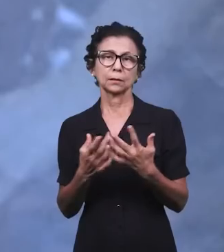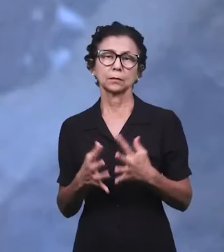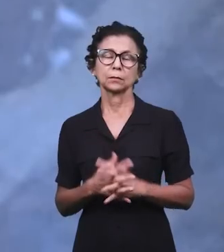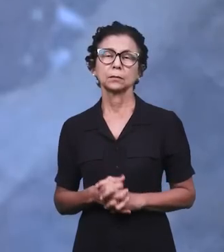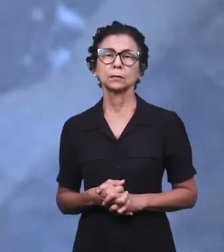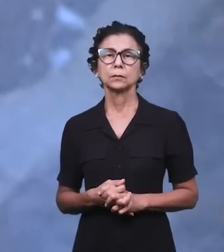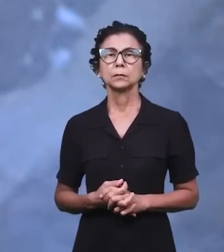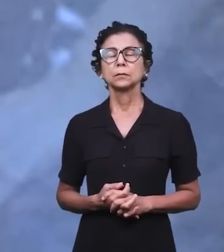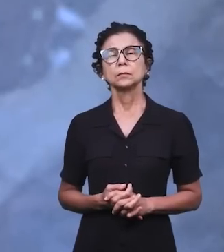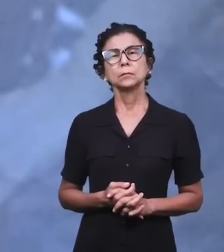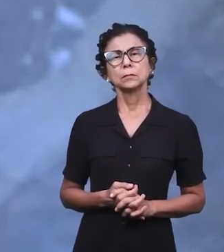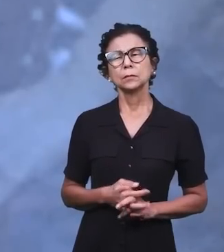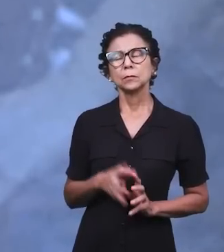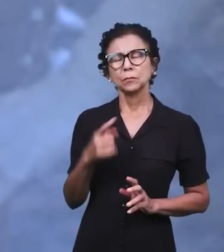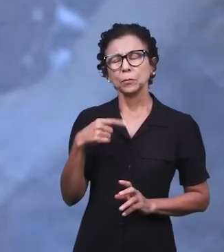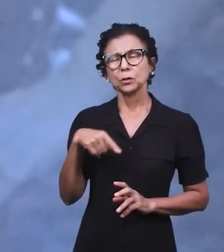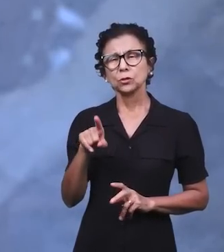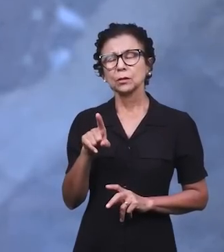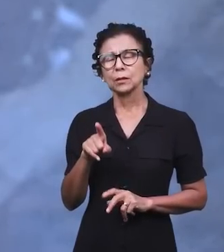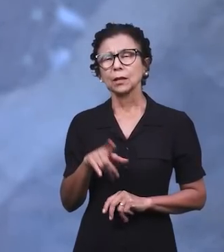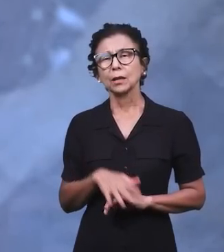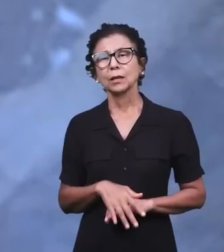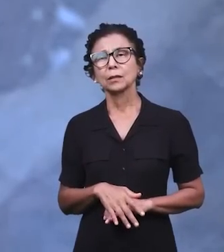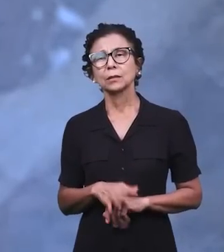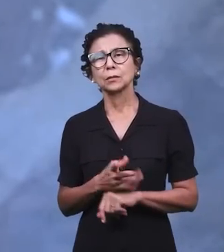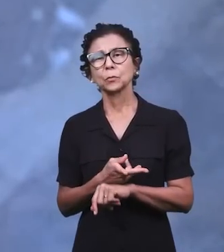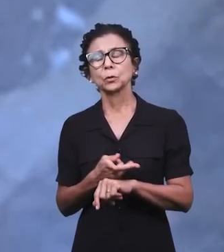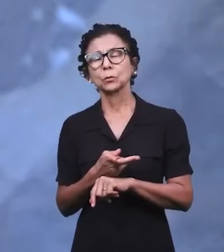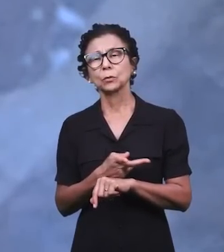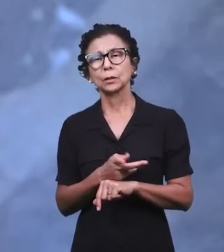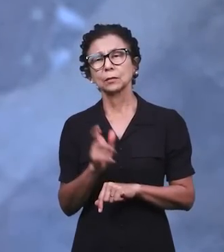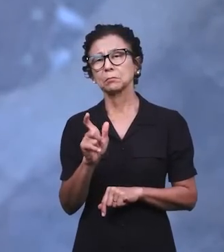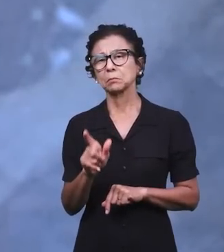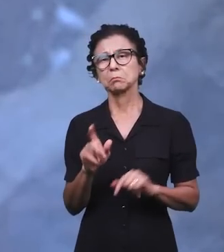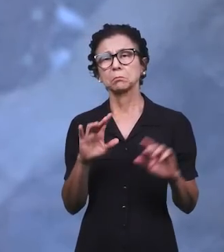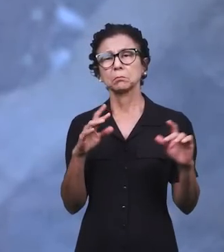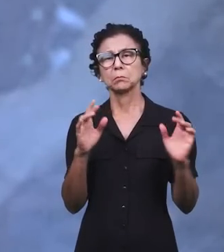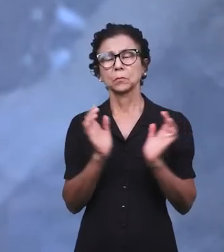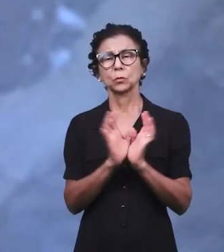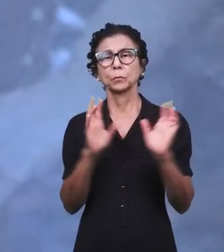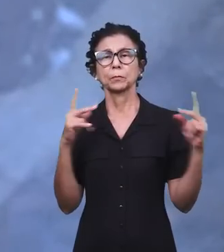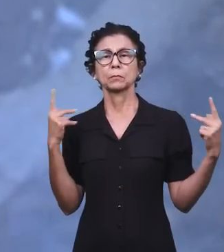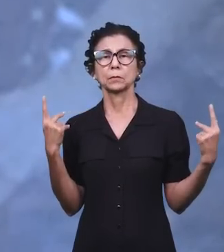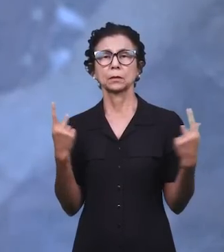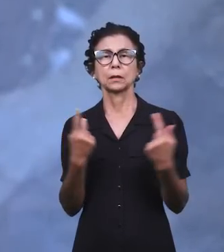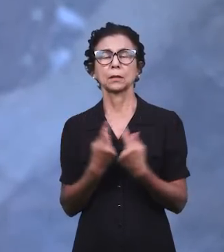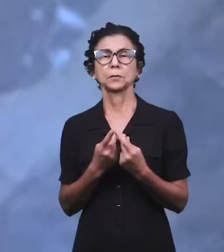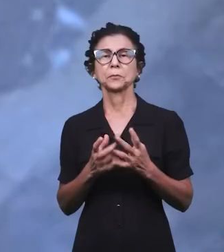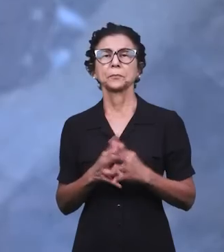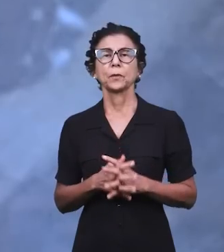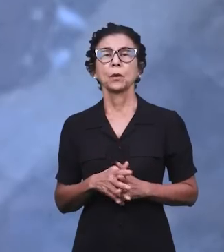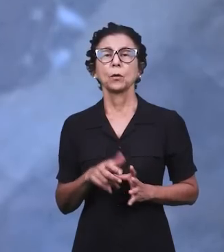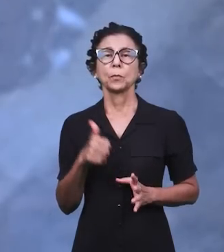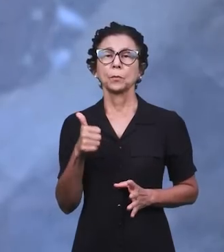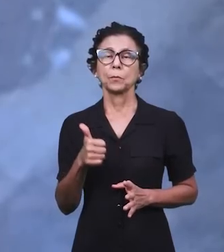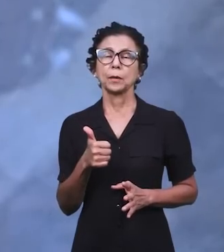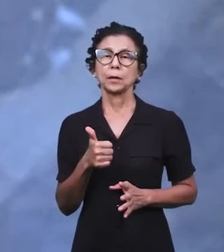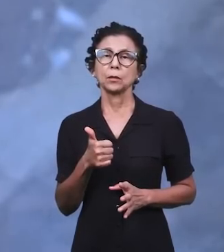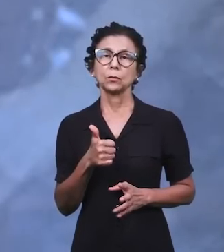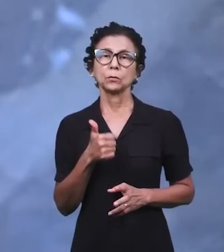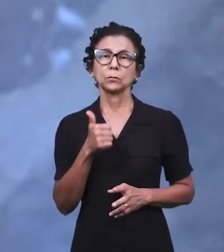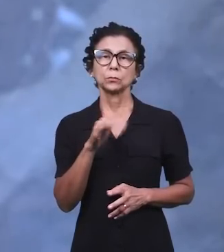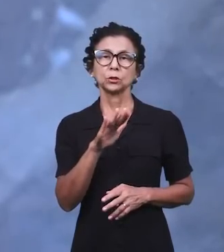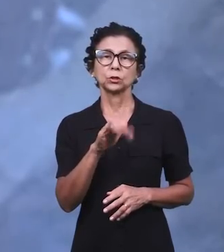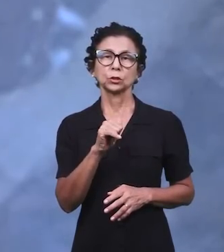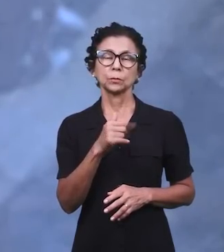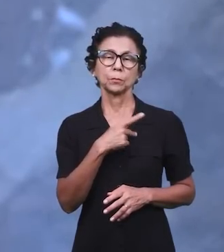genérica. Mas se tem alguma situação, pode procurar o presbitério, fala com o seu pastor primeiro, né? Ele pode procurar o presbitério para ser orientado